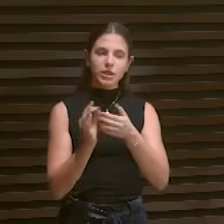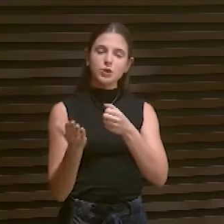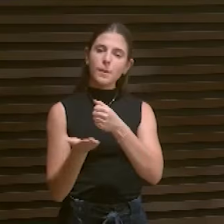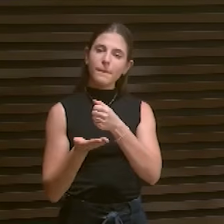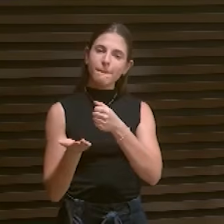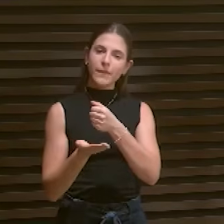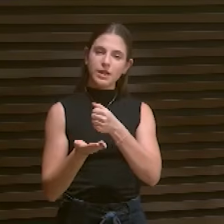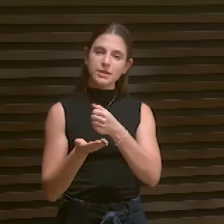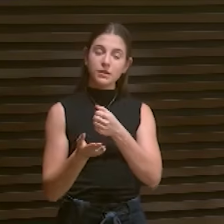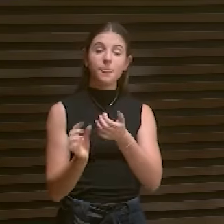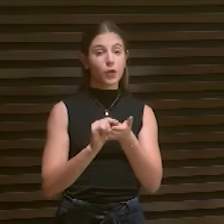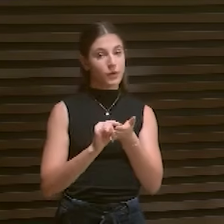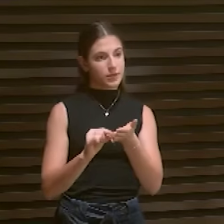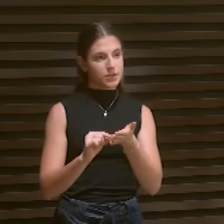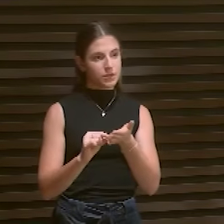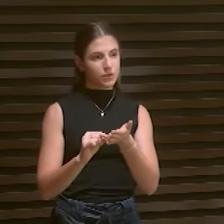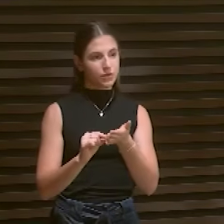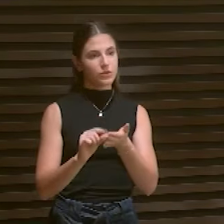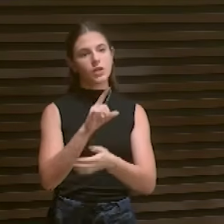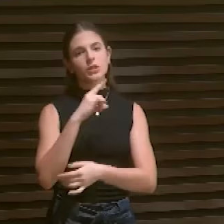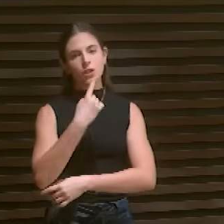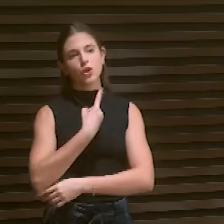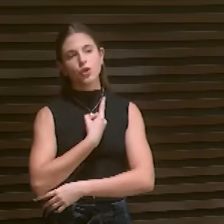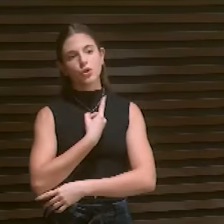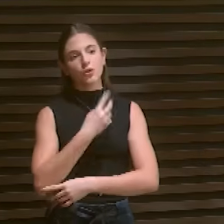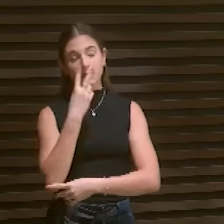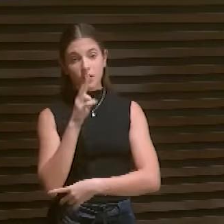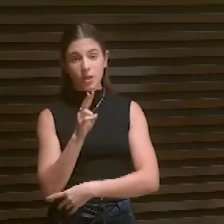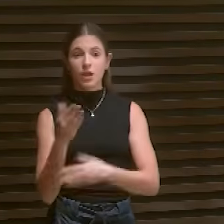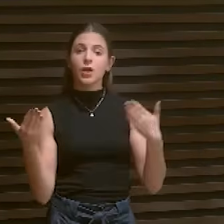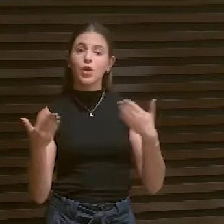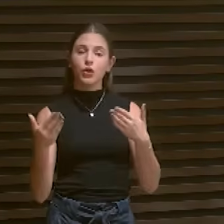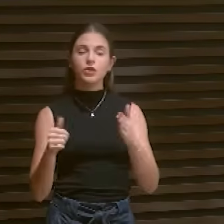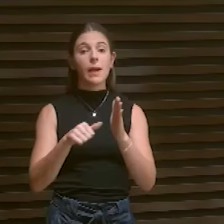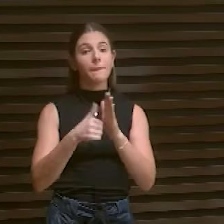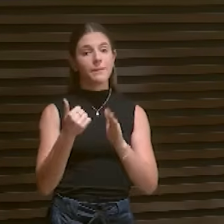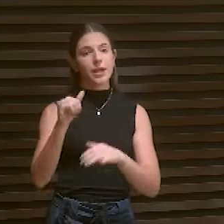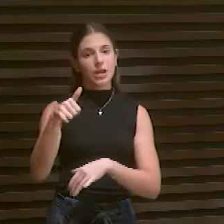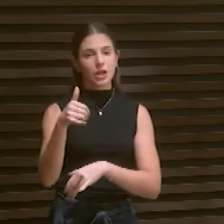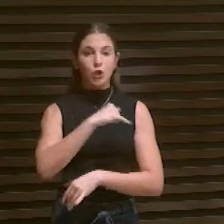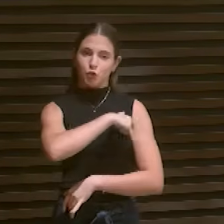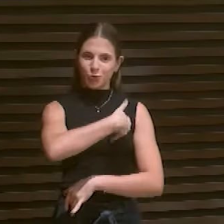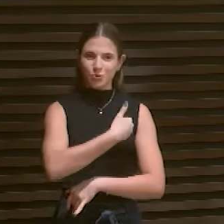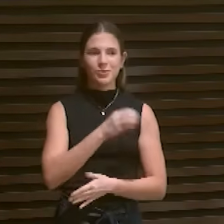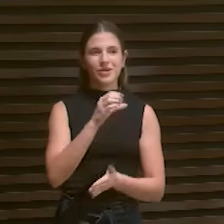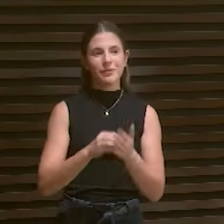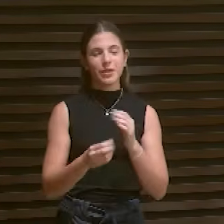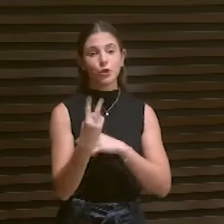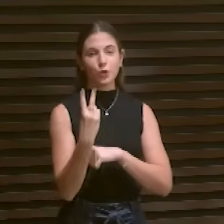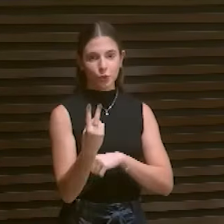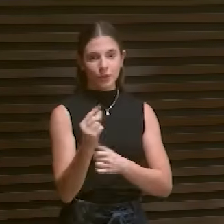o versículo, a passagem que nós vamos trabalhar aqui hoje, está lá em 1 João, no capítulo